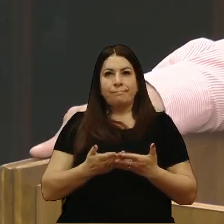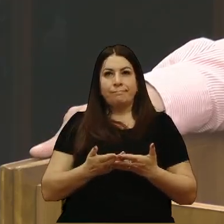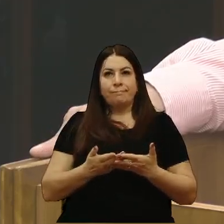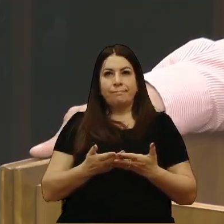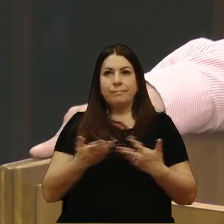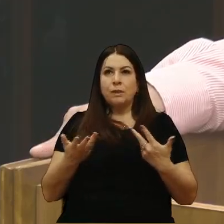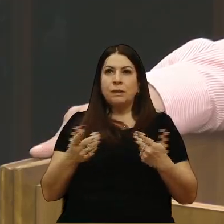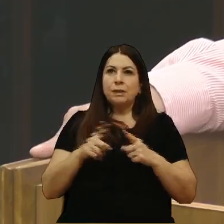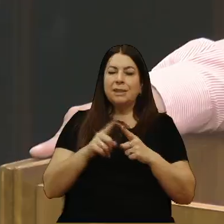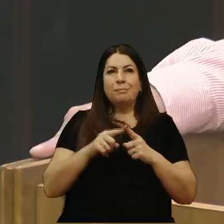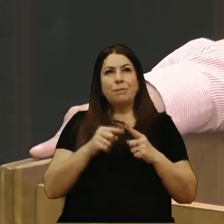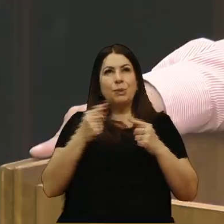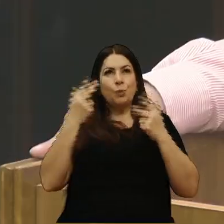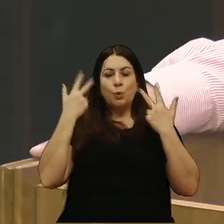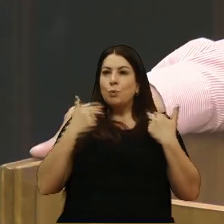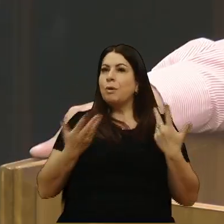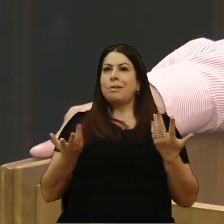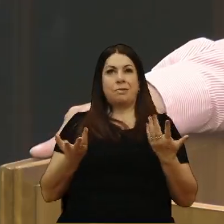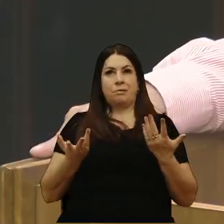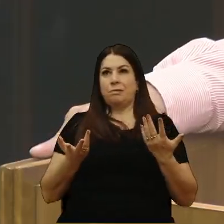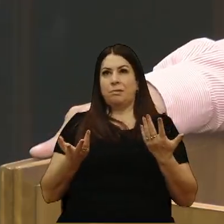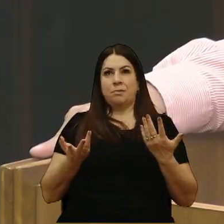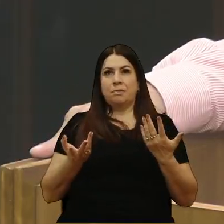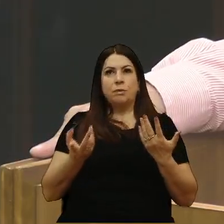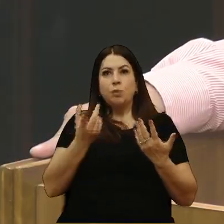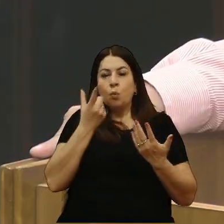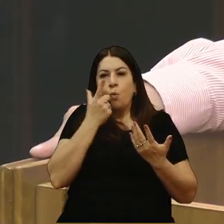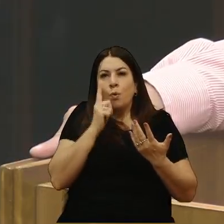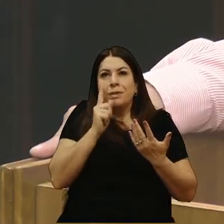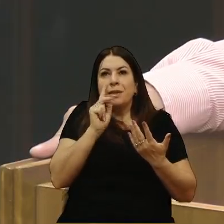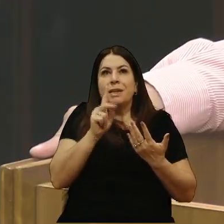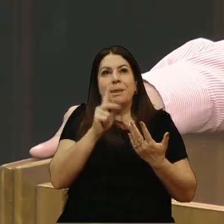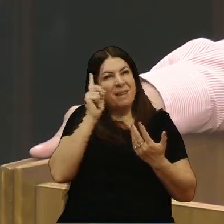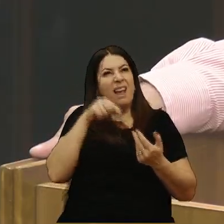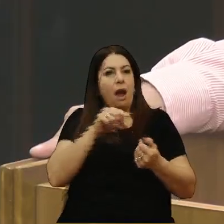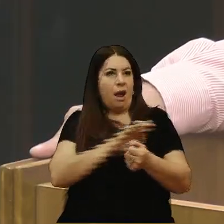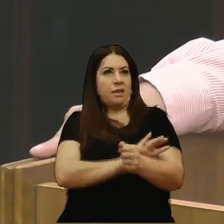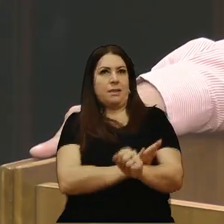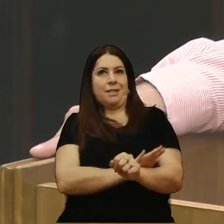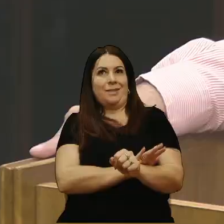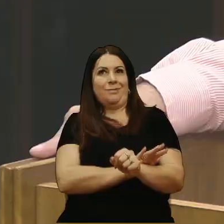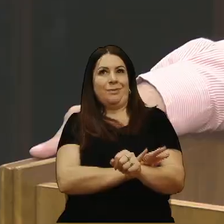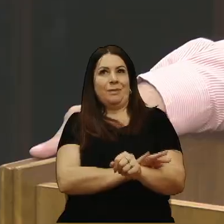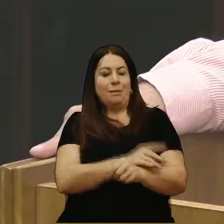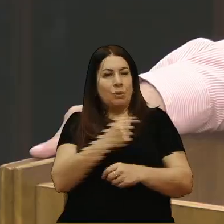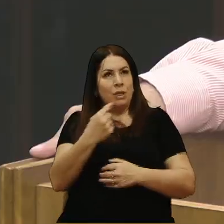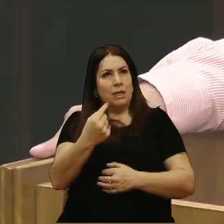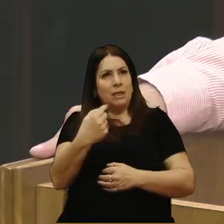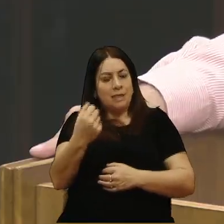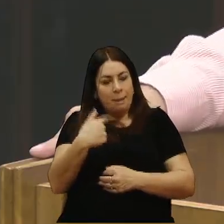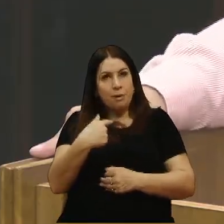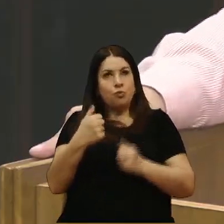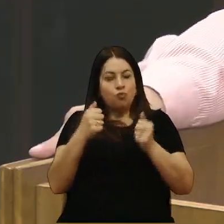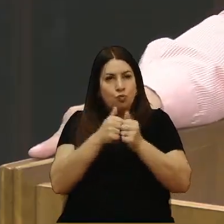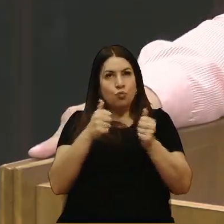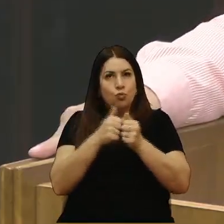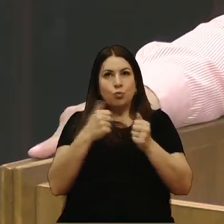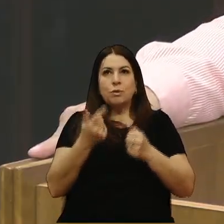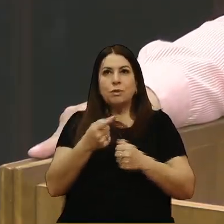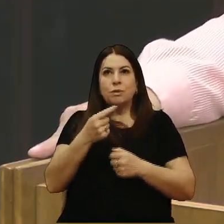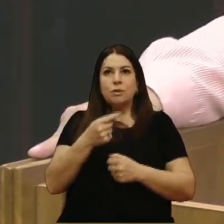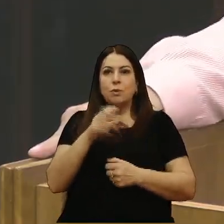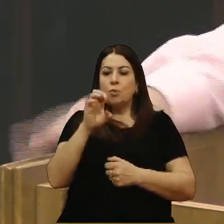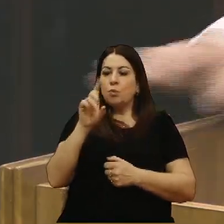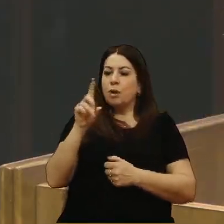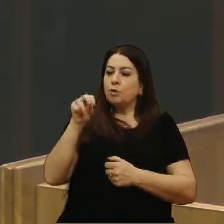que a gente meio que naturaliza e não considera como racismo, porque ele bate a nossa porta tantas vezes. E o Edson me